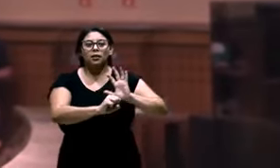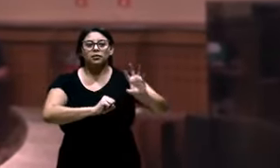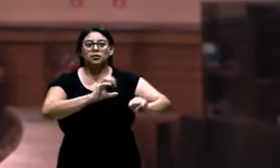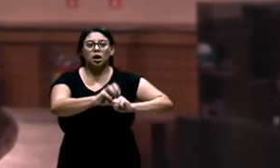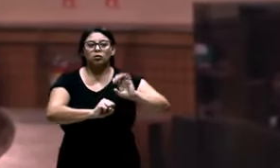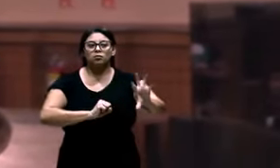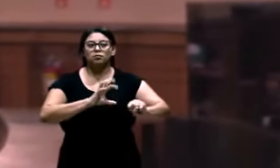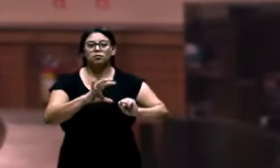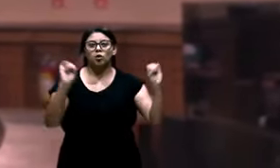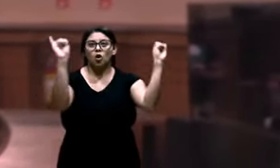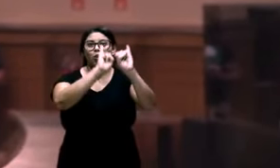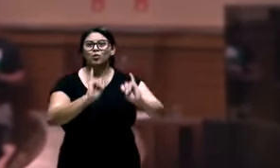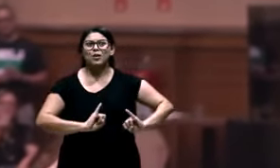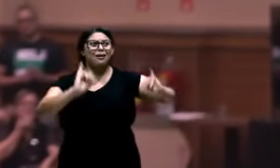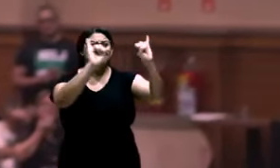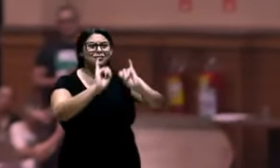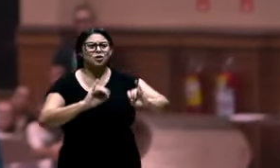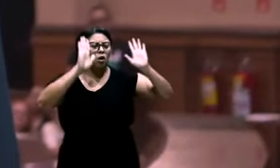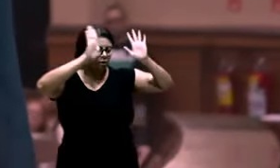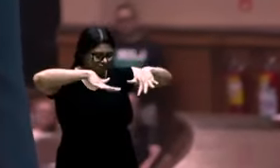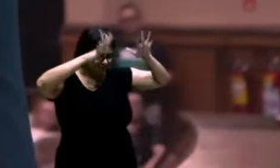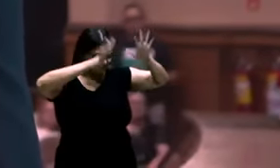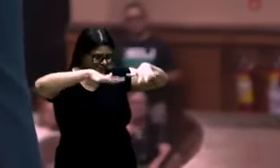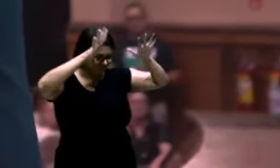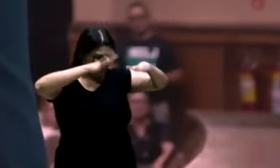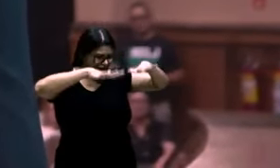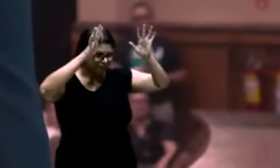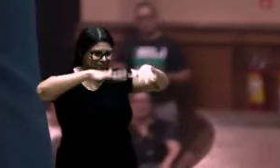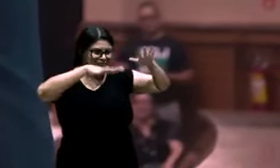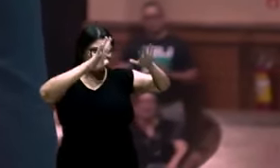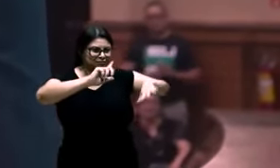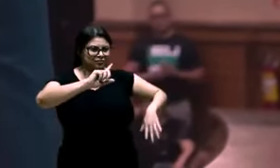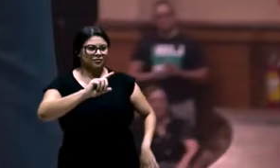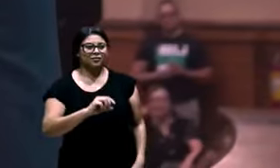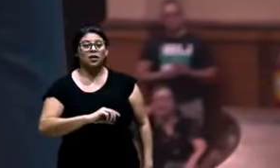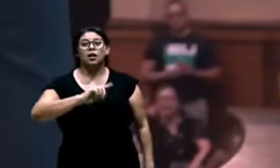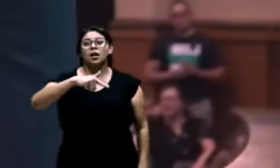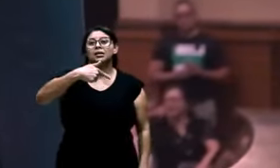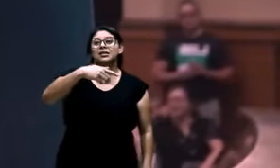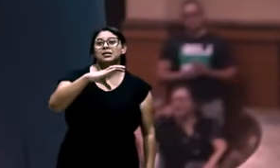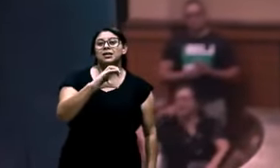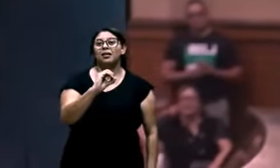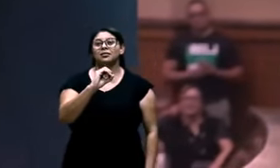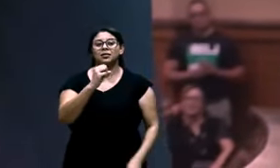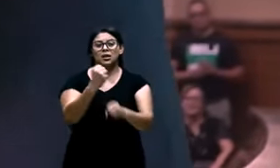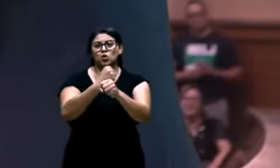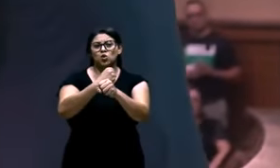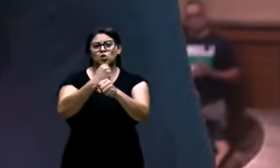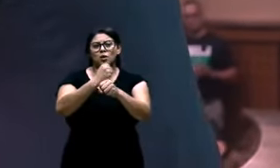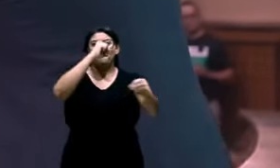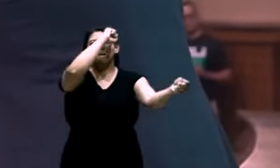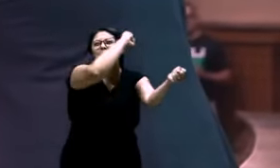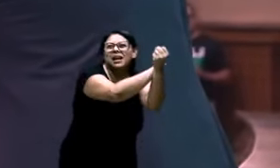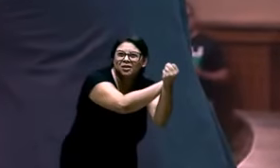templo. Mas eles sentiram a pressão dos samaritanos e a obra foi embargada. Mais de